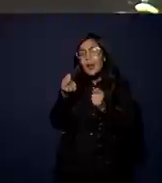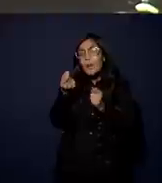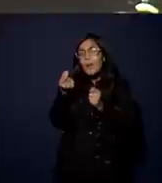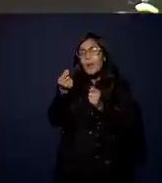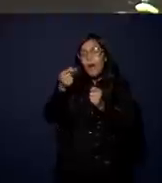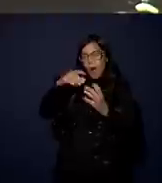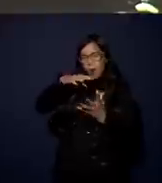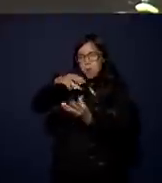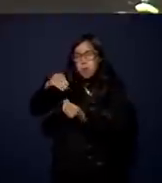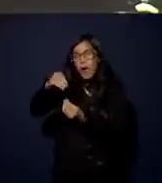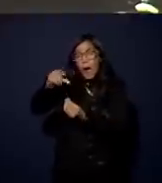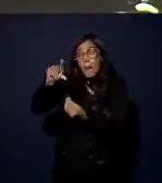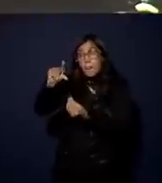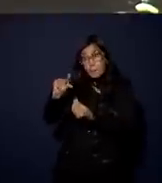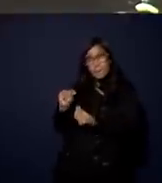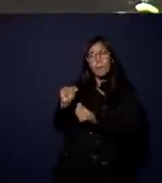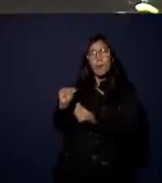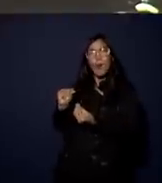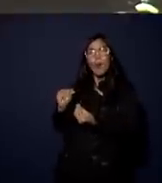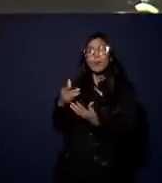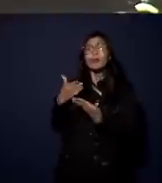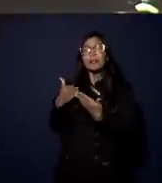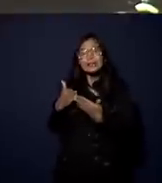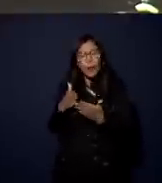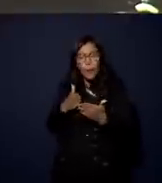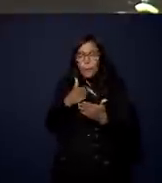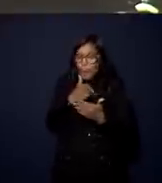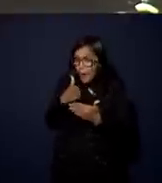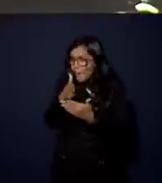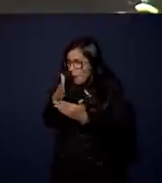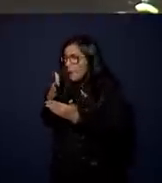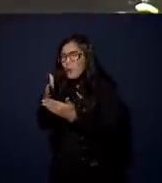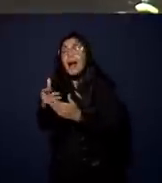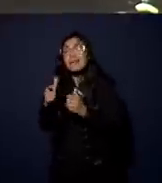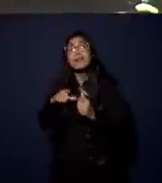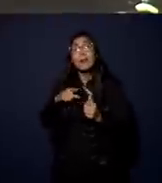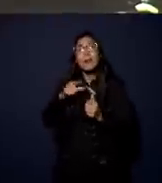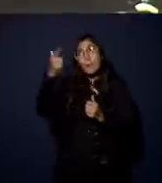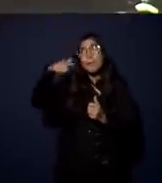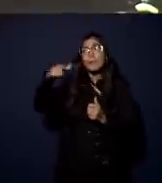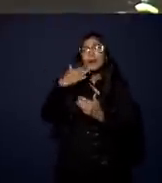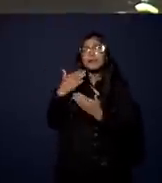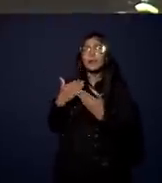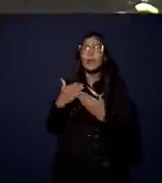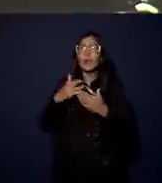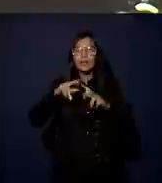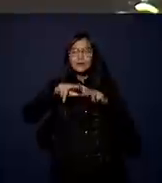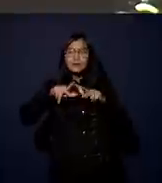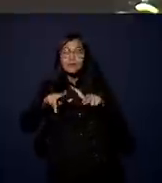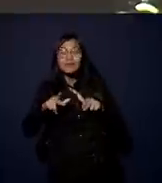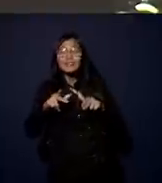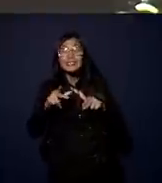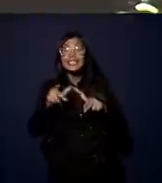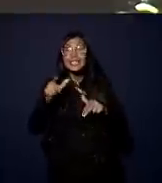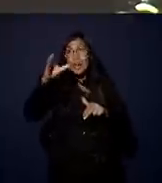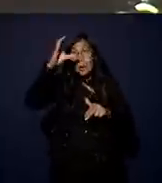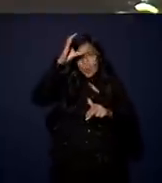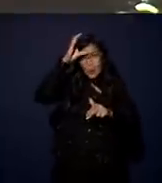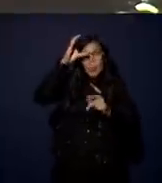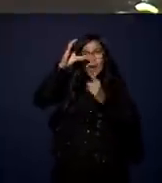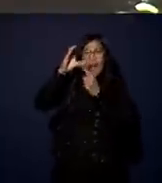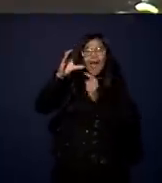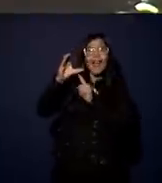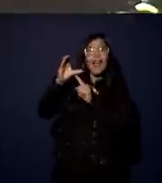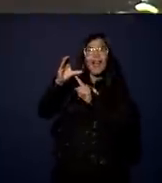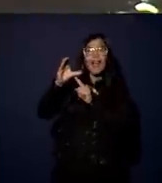então acho que assim Acho que tem tem espaço é a busca constante de diferenciação com o consumidor quem manda no jogo é o